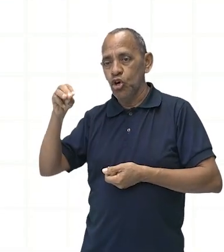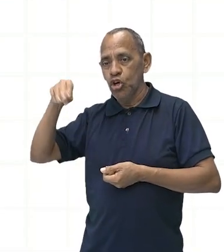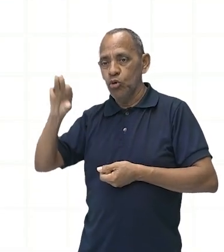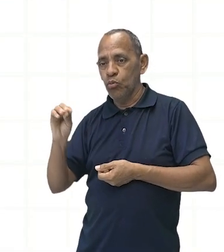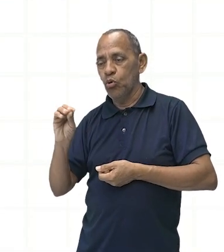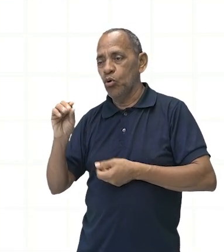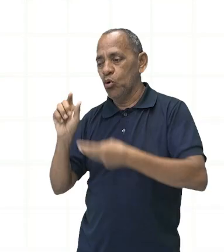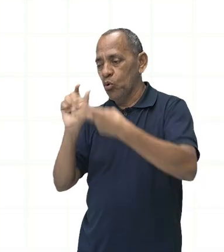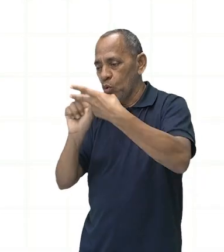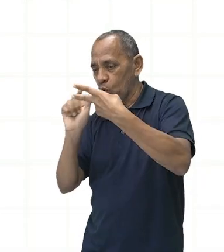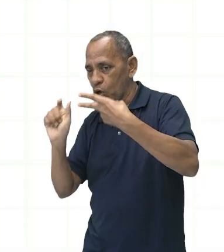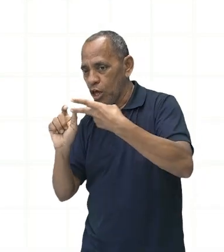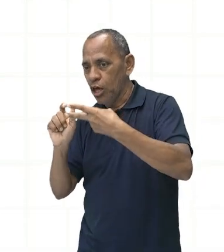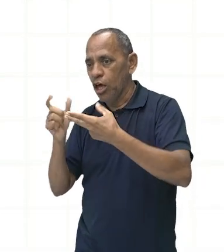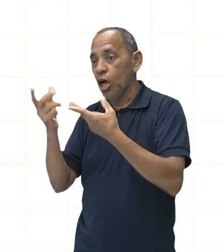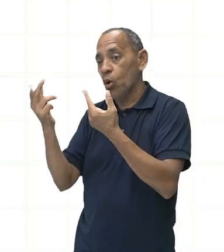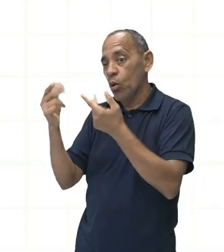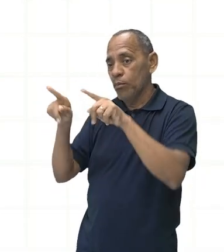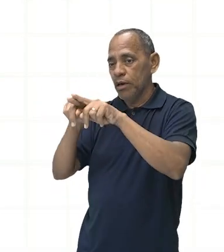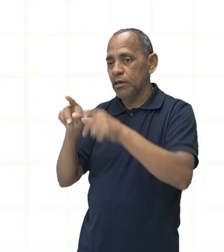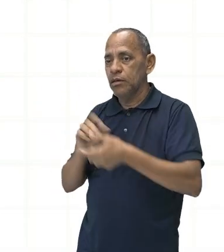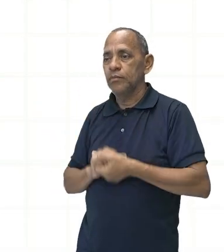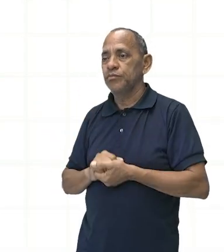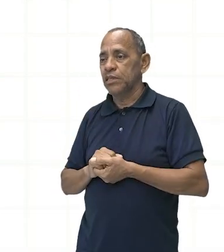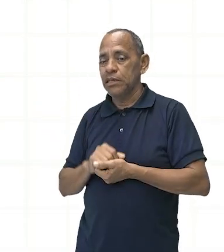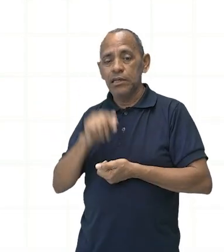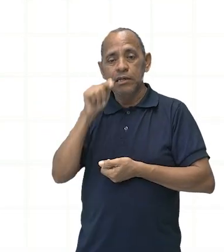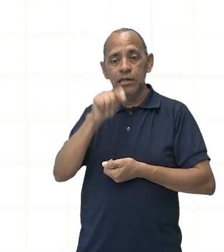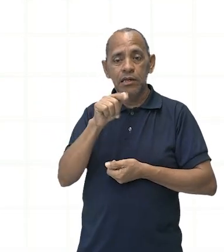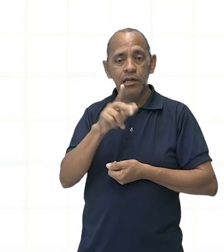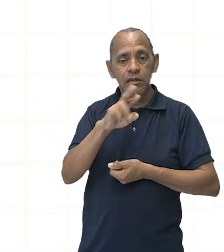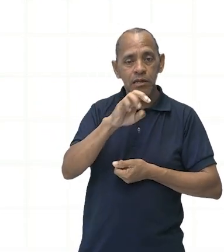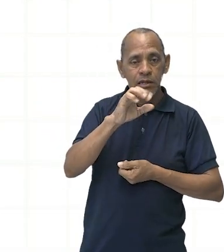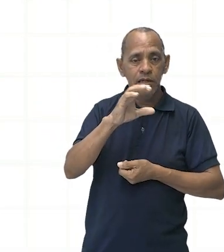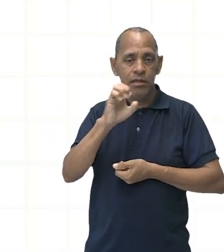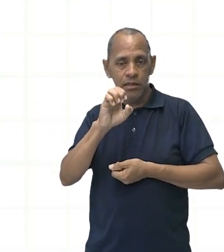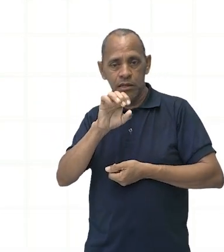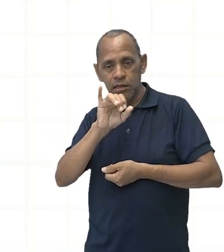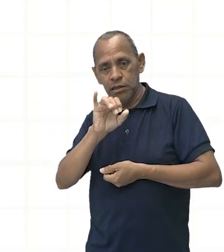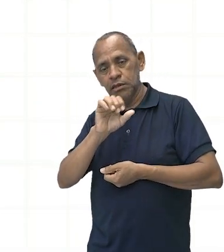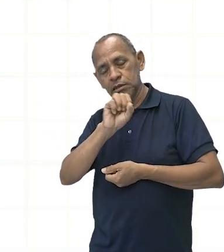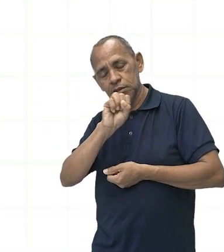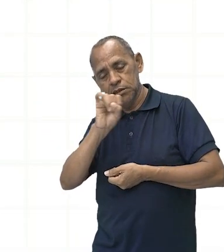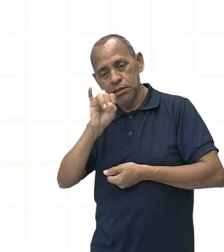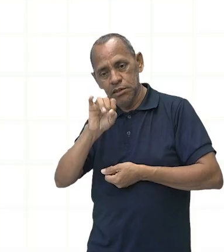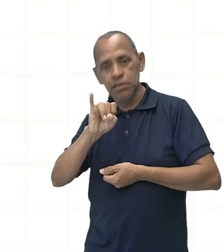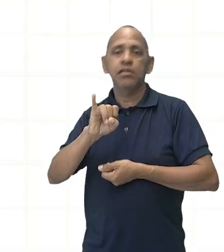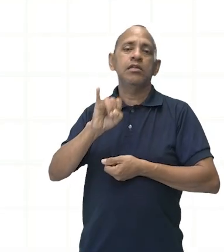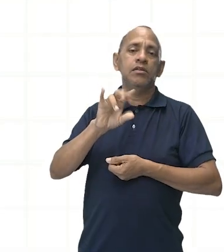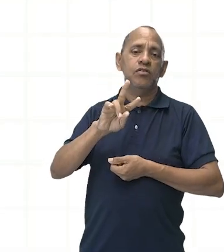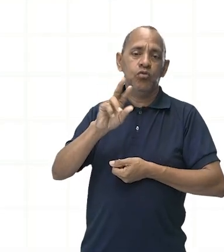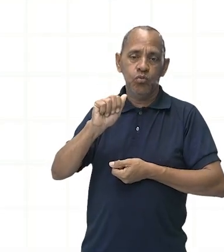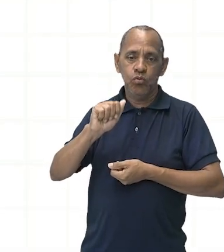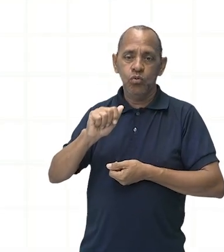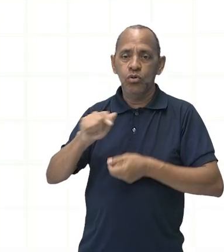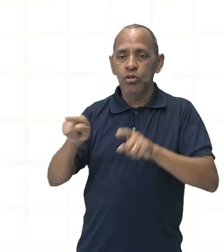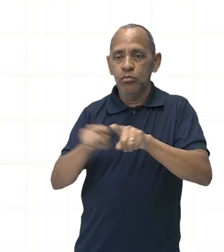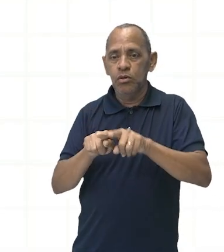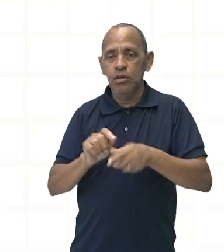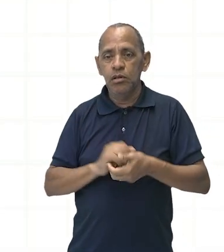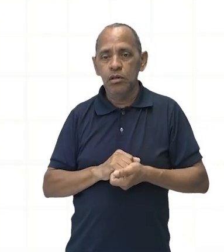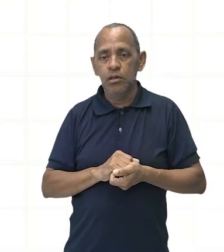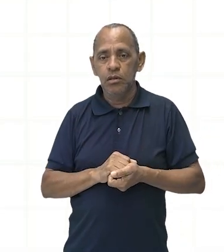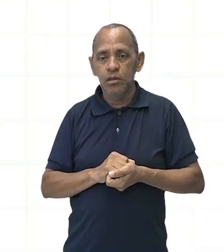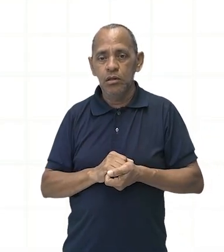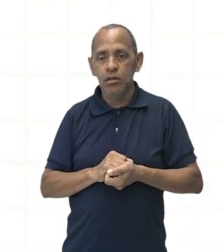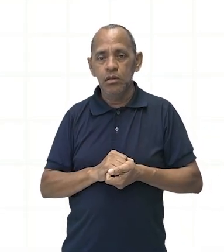mas ele é recessivo, porque ele só vai se expressar se ele aparecer em dose dupla. Então, essas são algumas